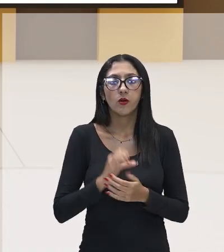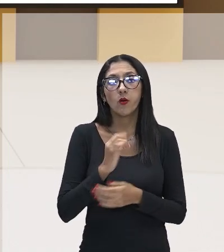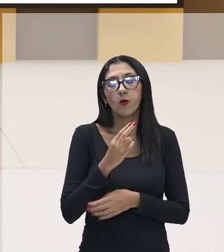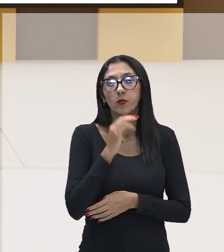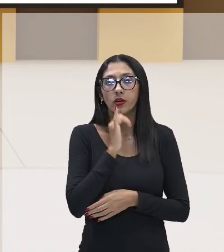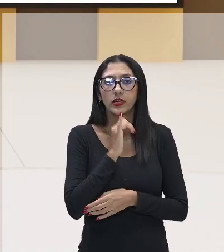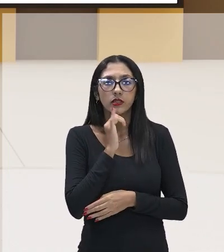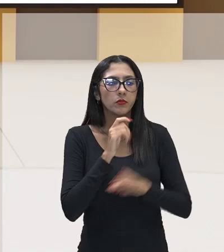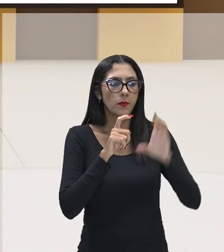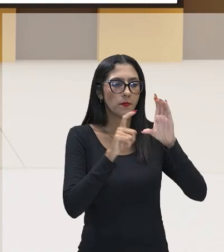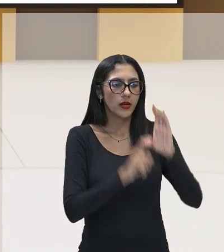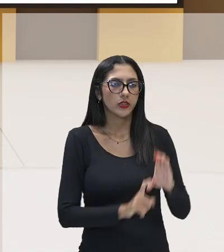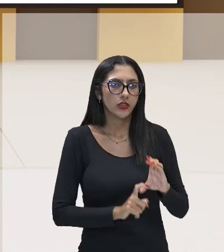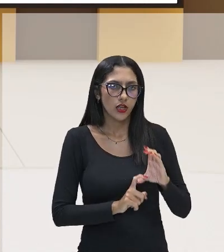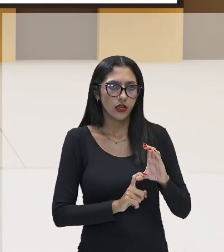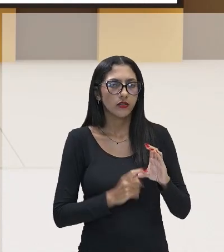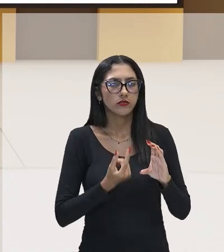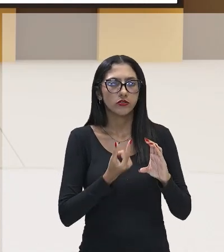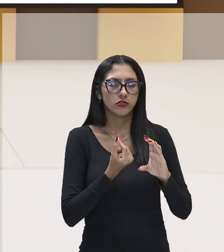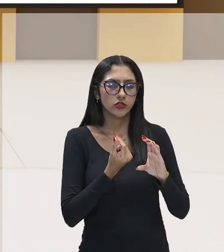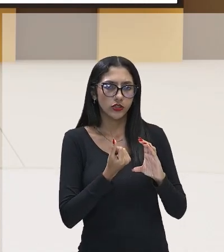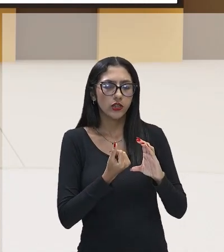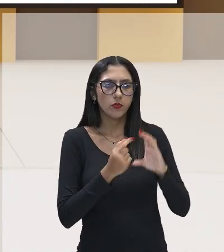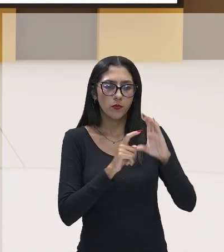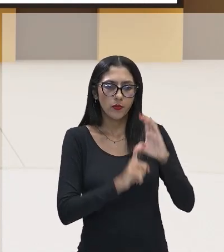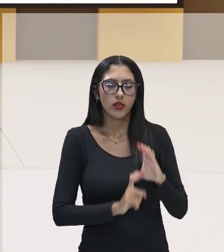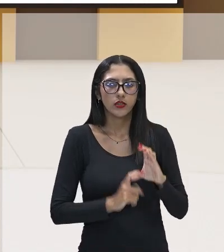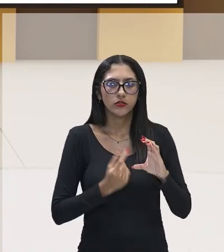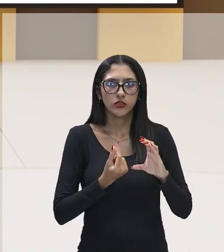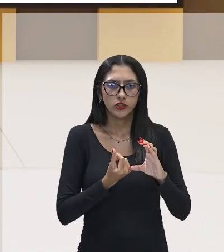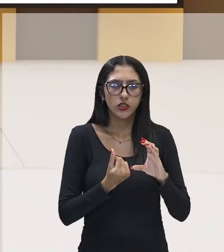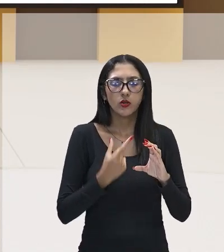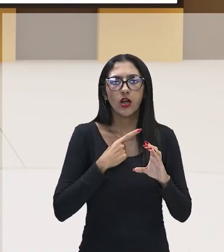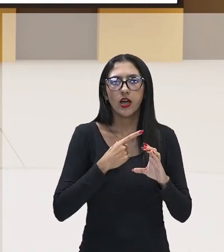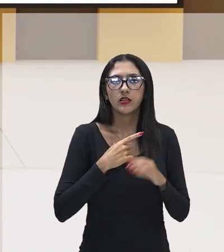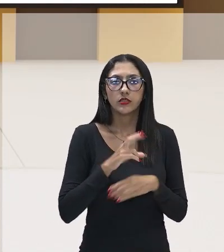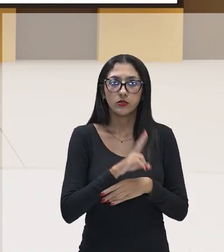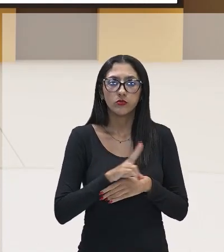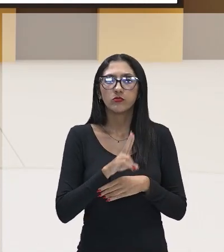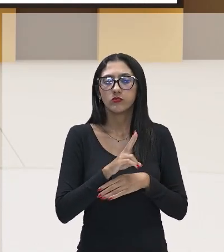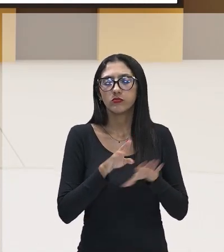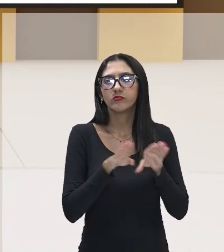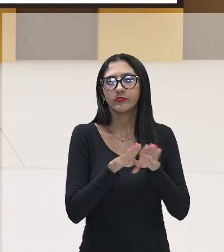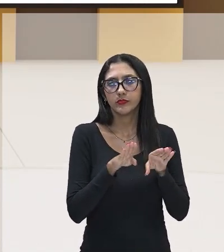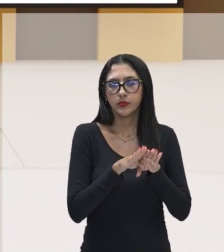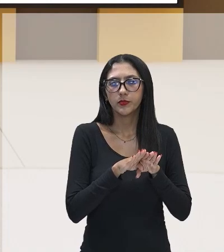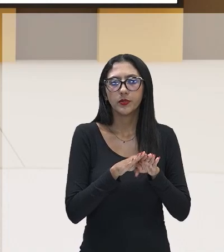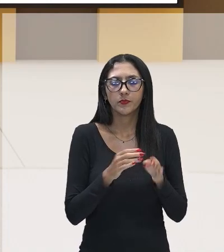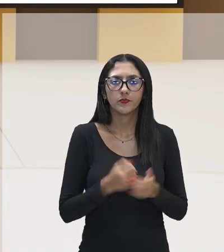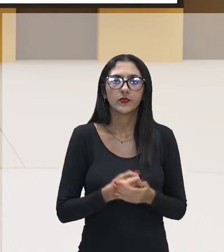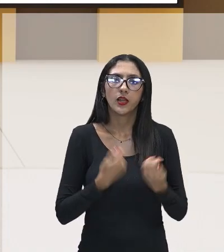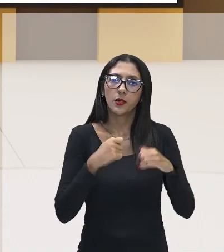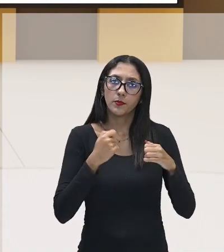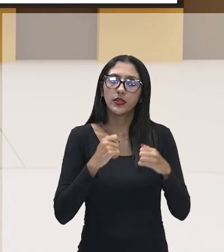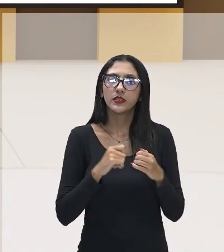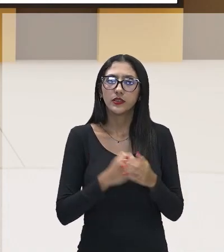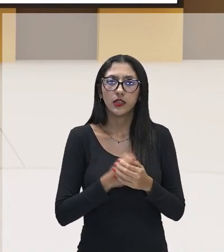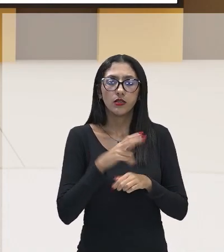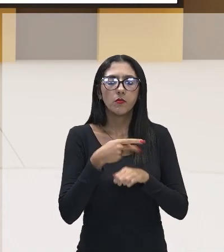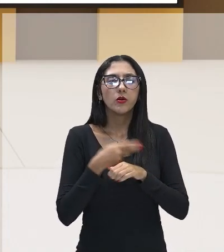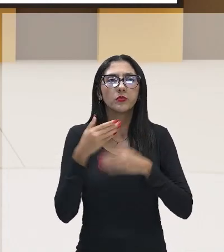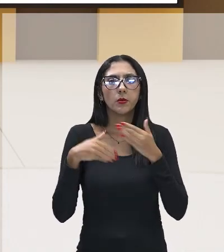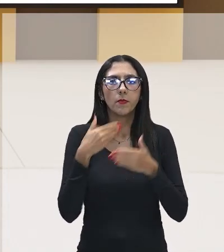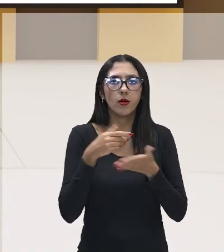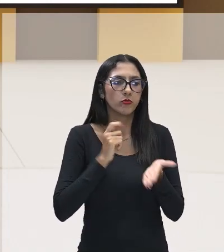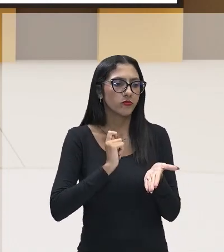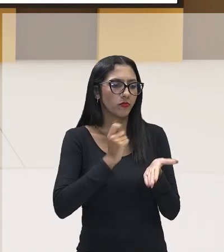dinheiro emprestado, né, eu estarei utilizando, né, recursos de terceiros. E aí, logicamente, eu tenho que pagar um juros por